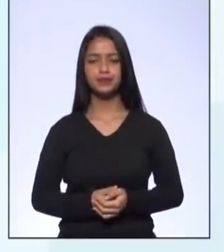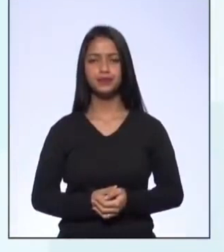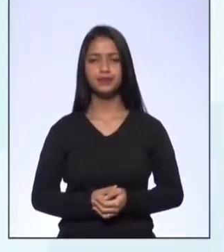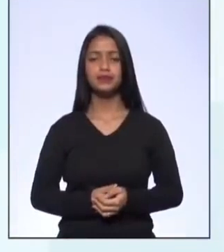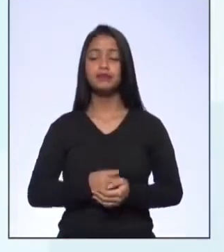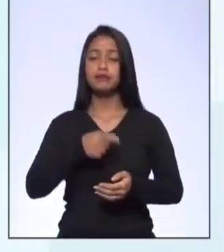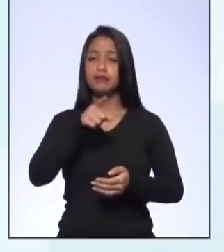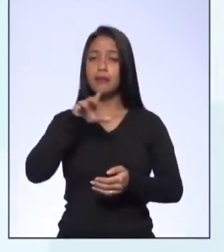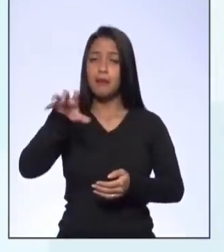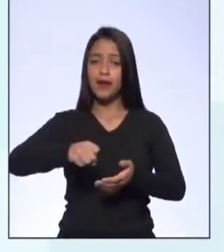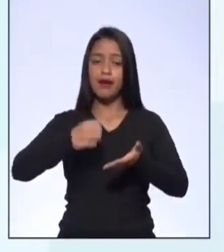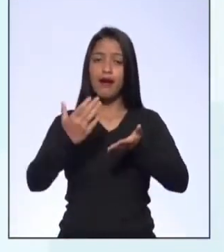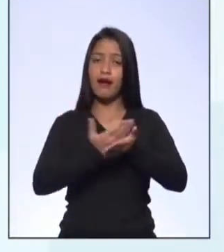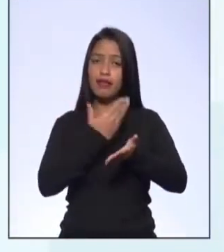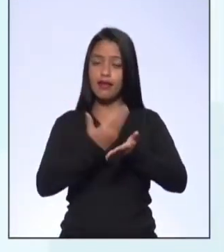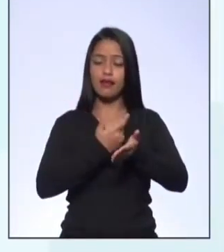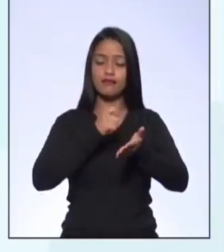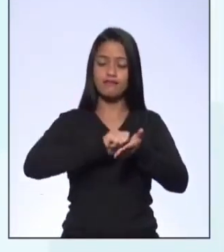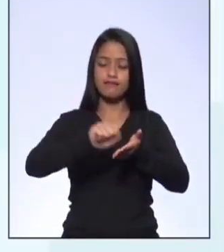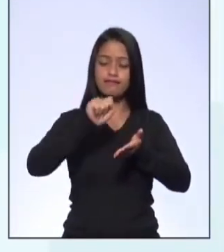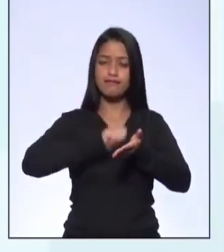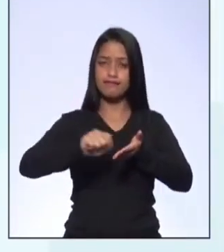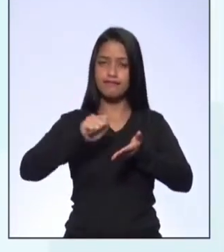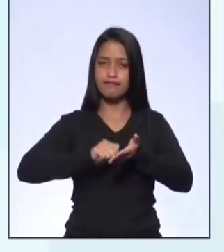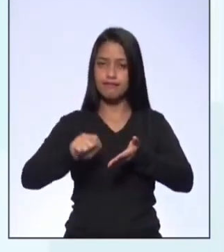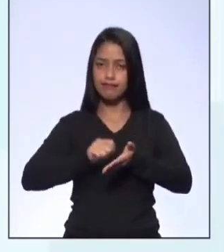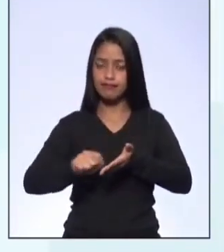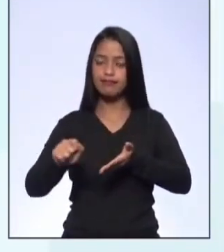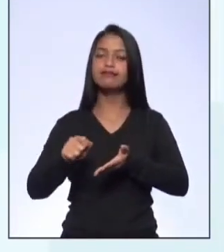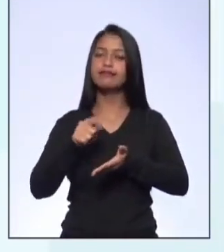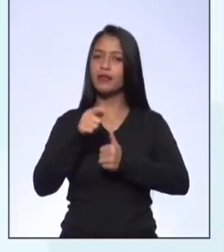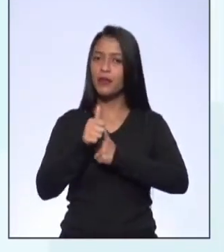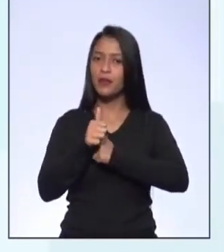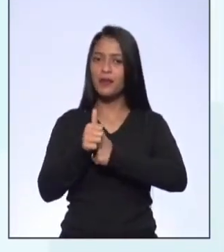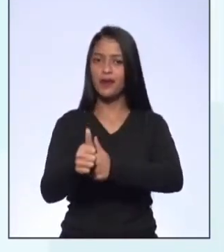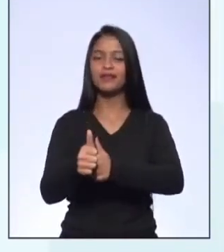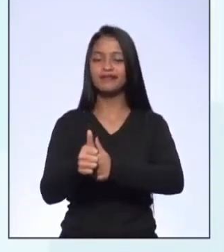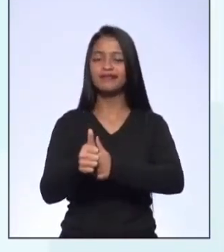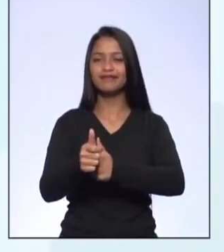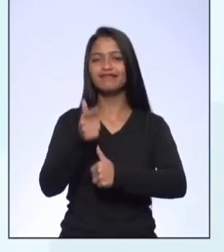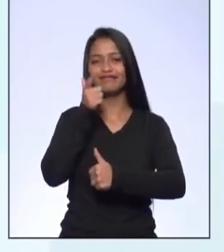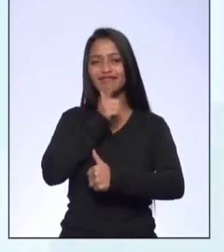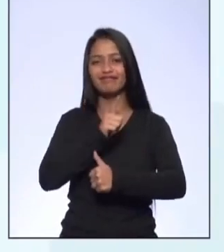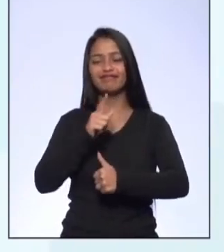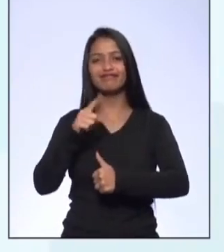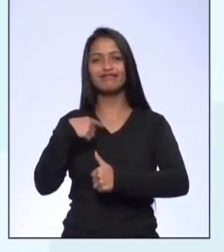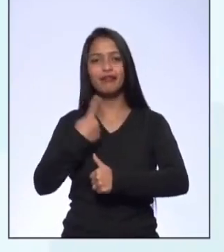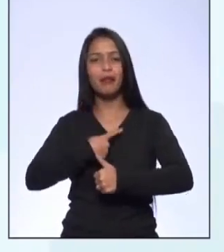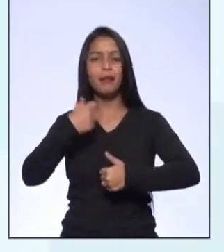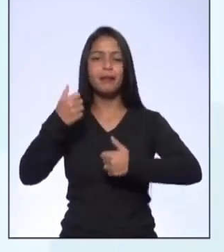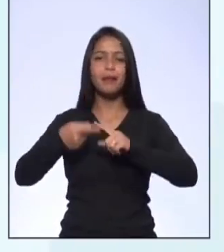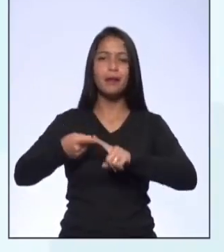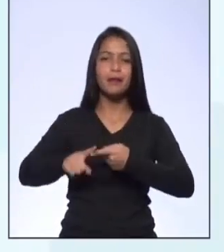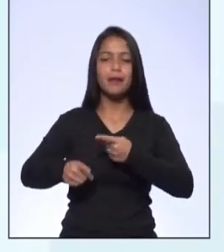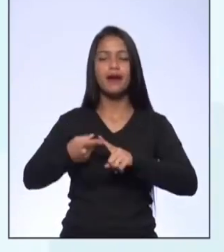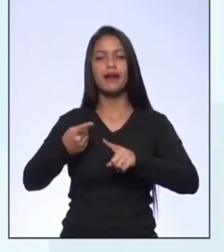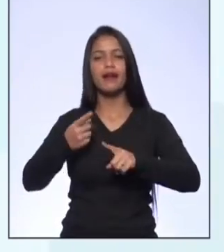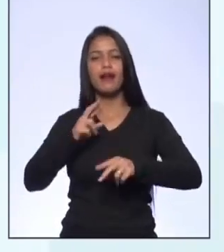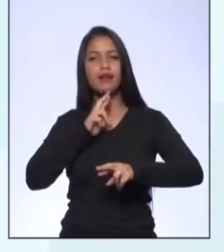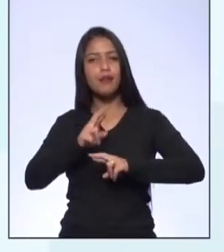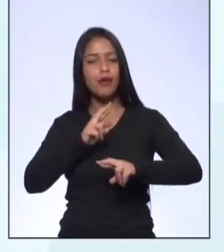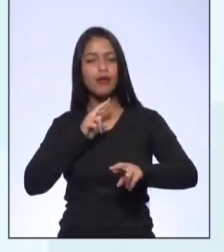com o seu caderno, fazendo anotação, né? Anotação aí das nossas resoluções, das nossas discussões, etc. e